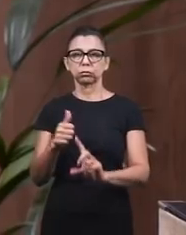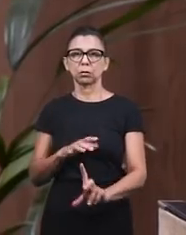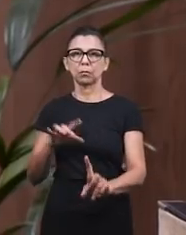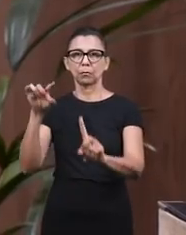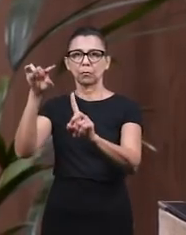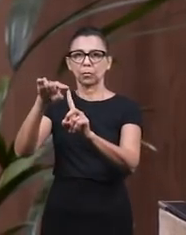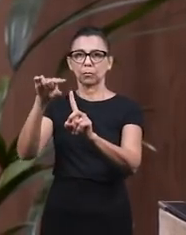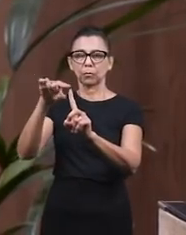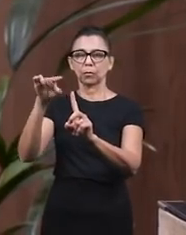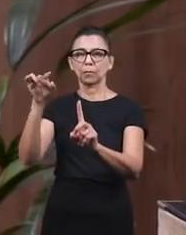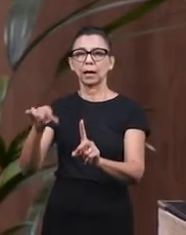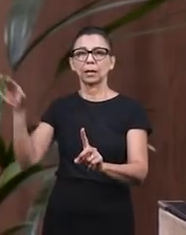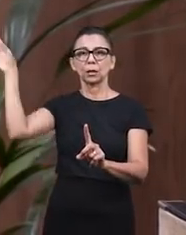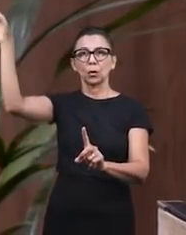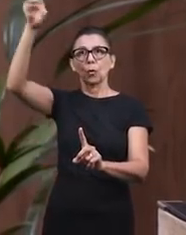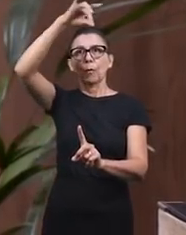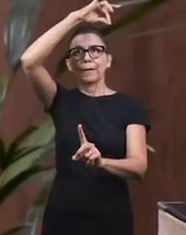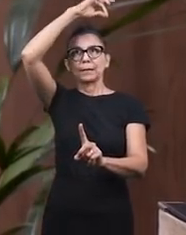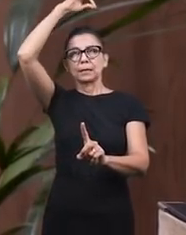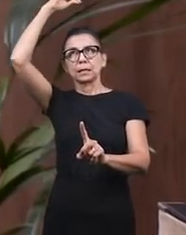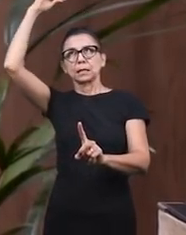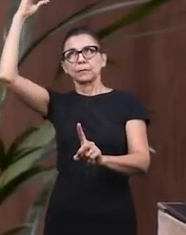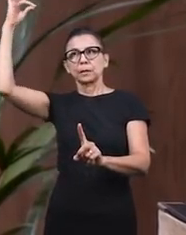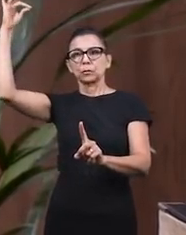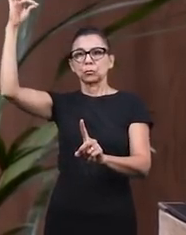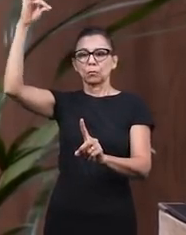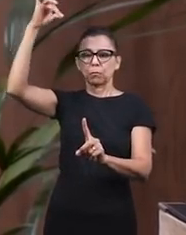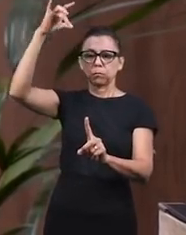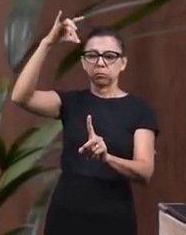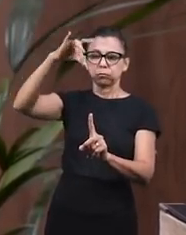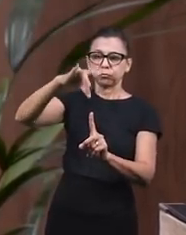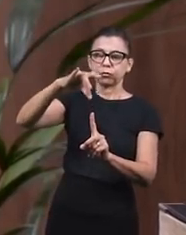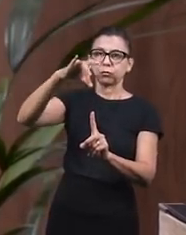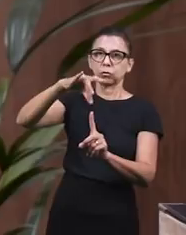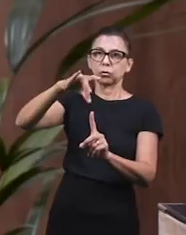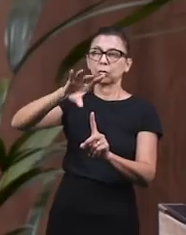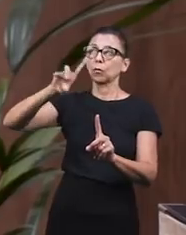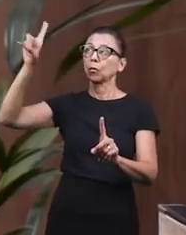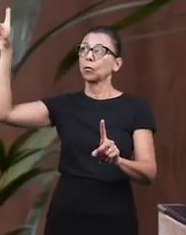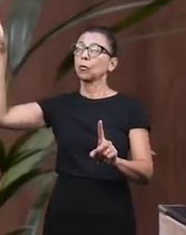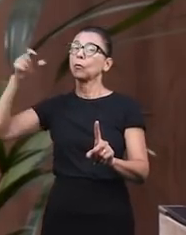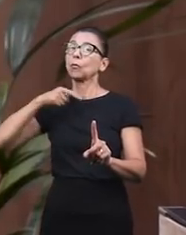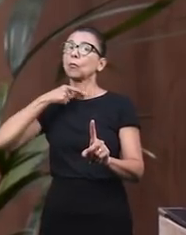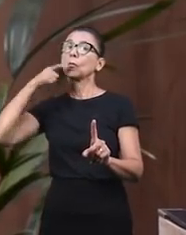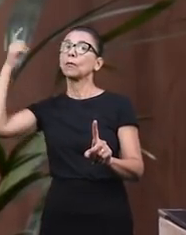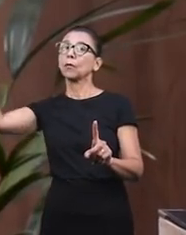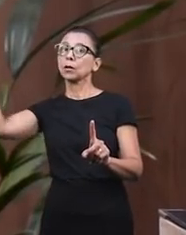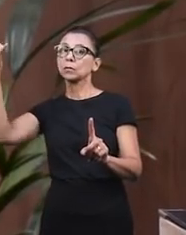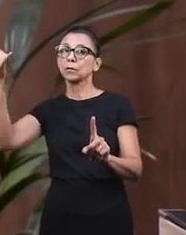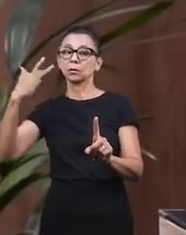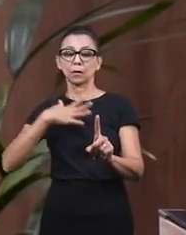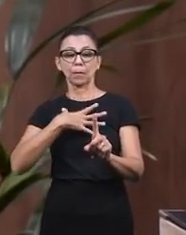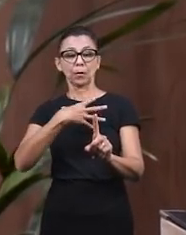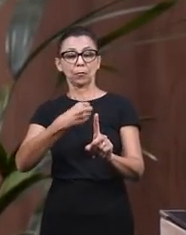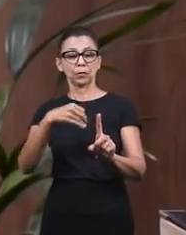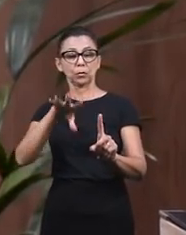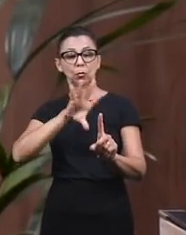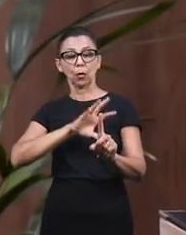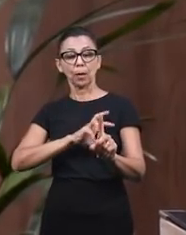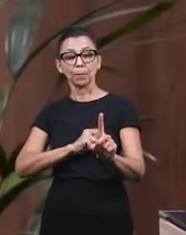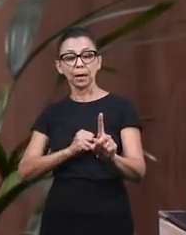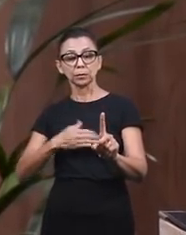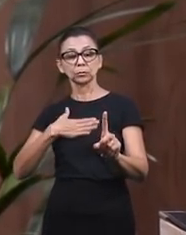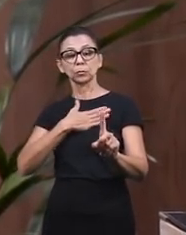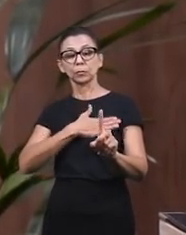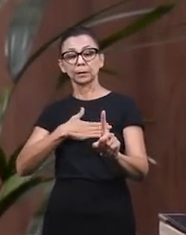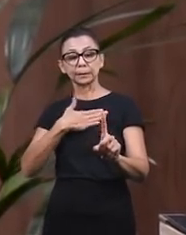foi cheio do Espírito Santo, né? Ali ouviu-se aquela voz, esse é meu filho amado, em quem me comprazo. Ali naquela hora estava presente o Pai